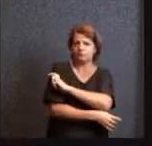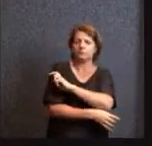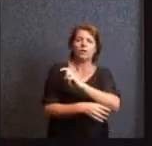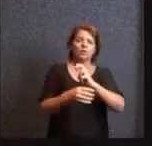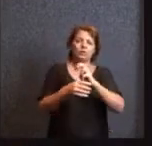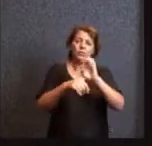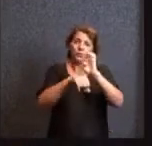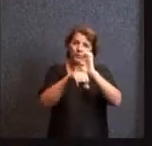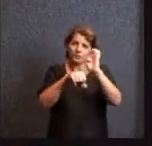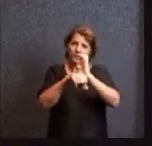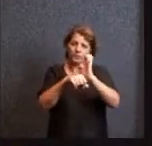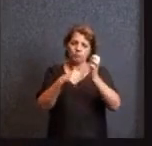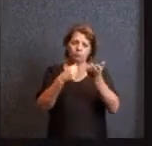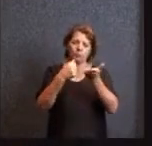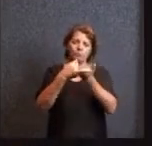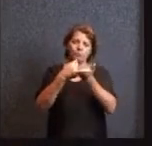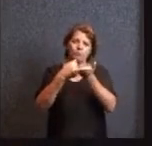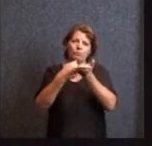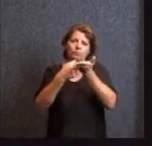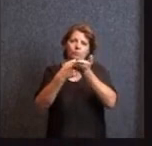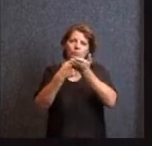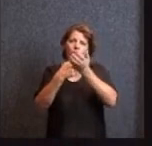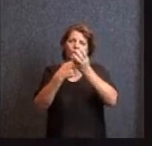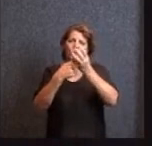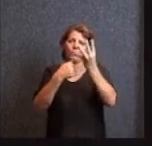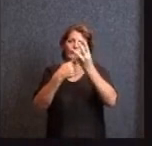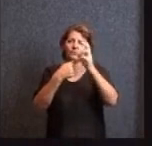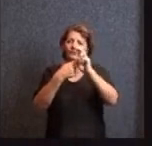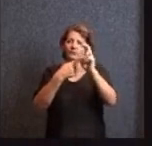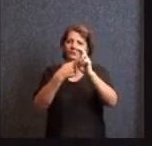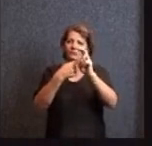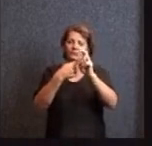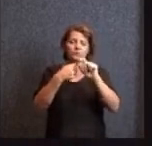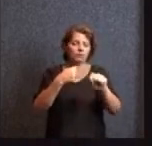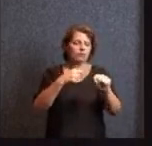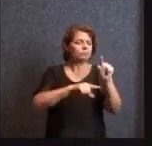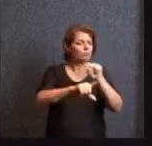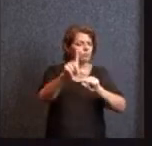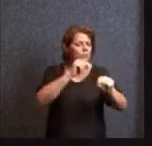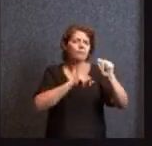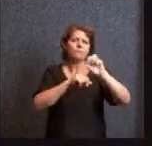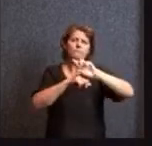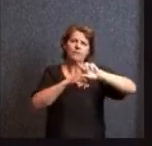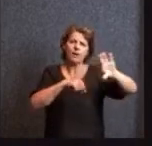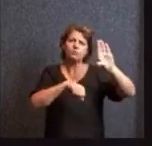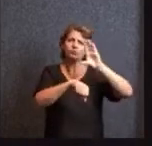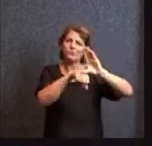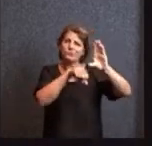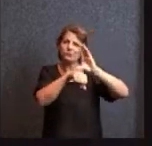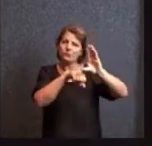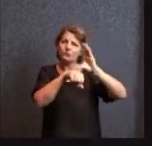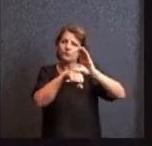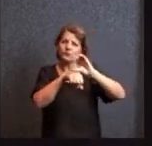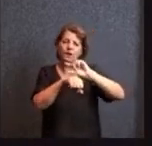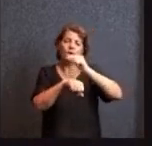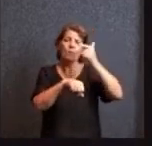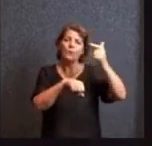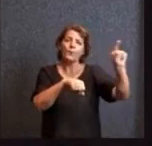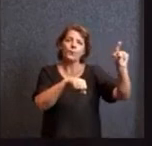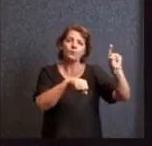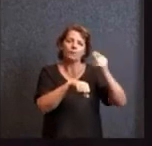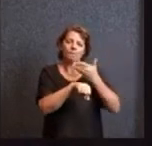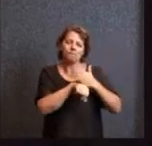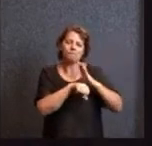5, melhor dizendo, e eles vão estar fazendo opções de vários cursos no contraturno, com as práticas